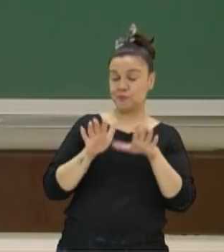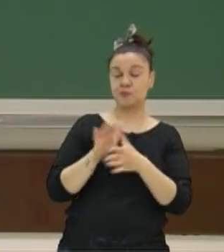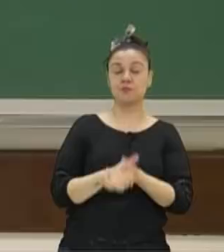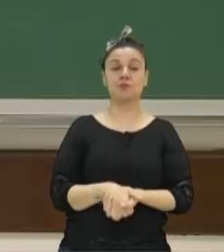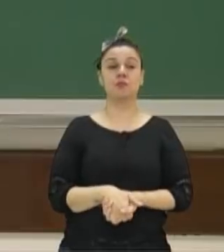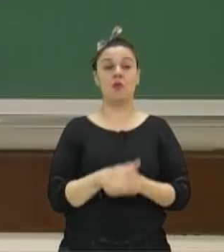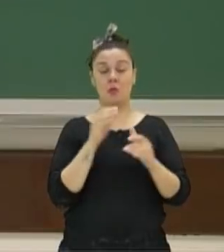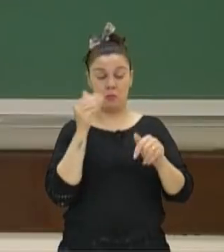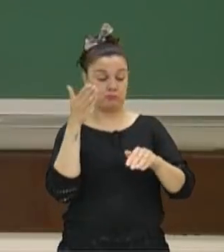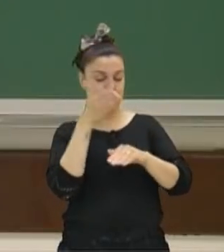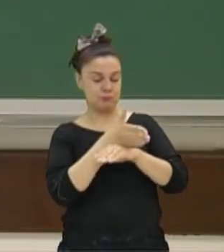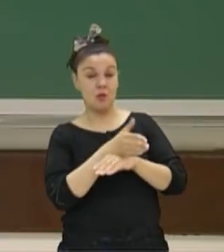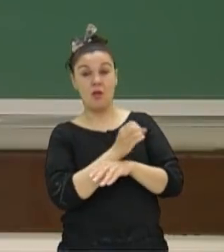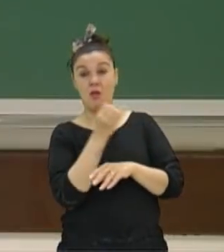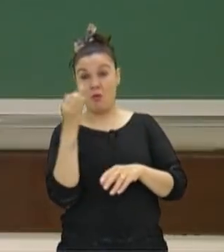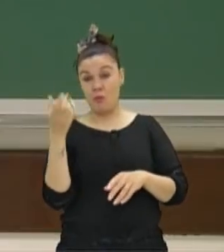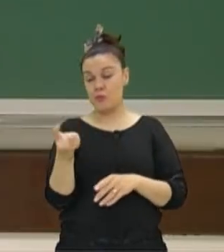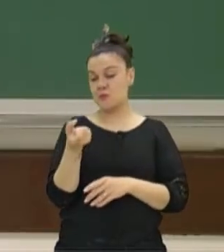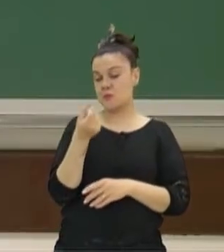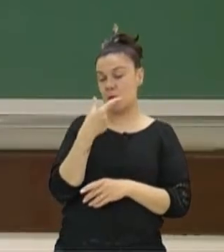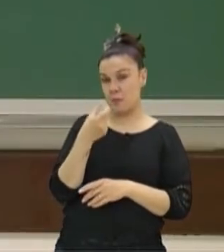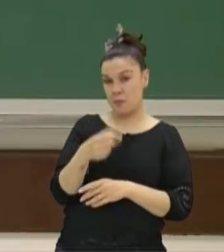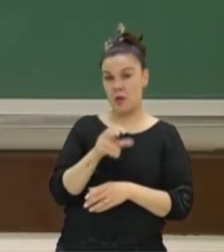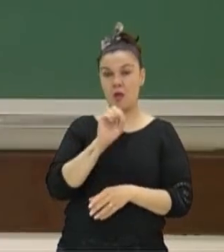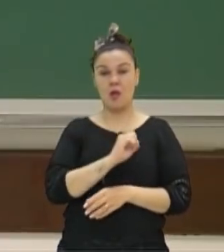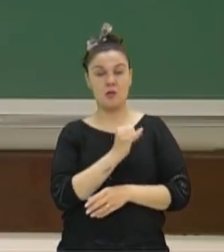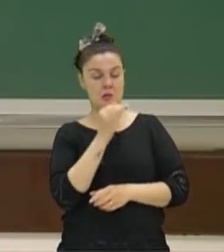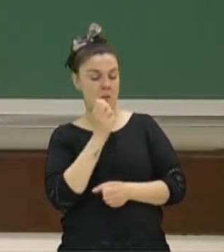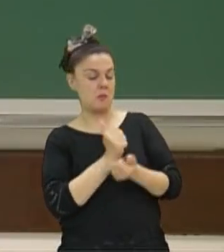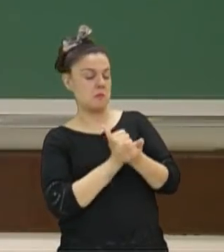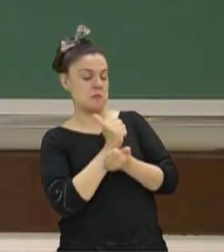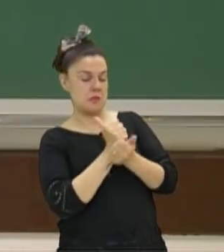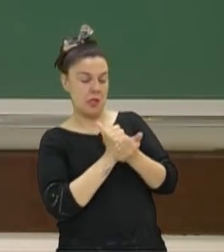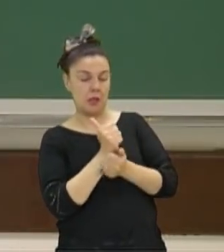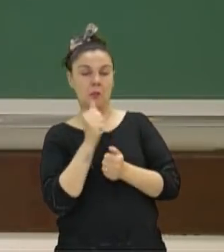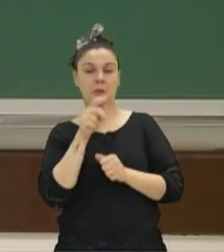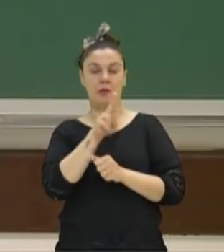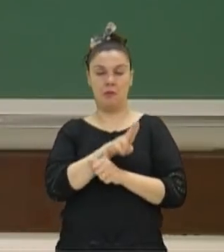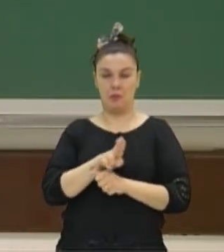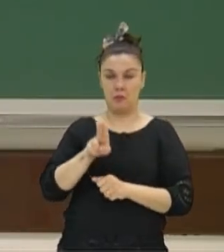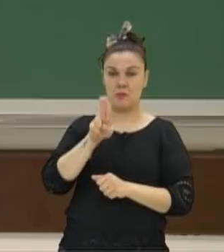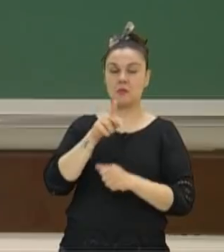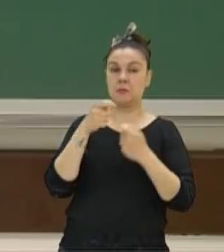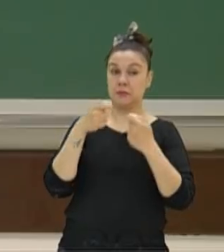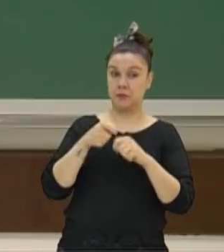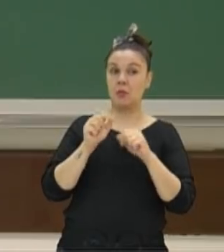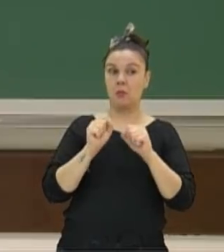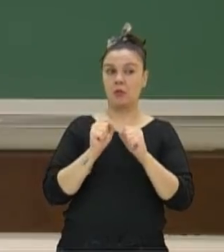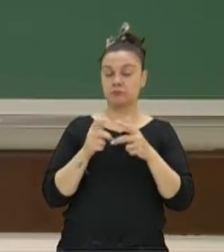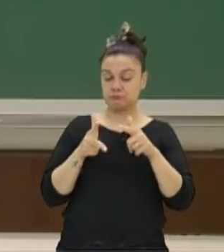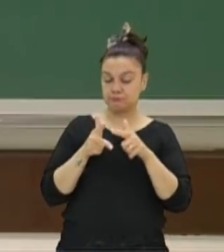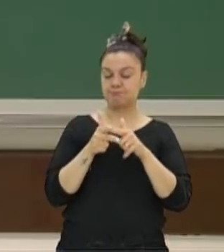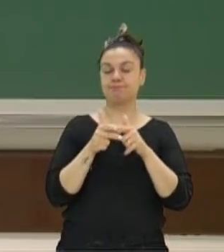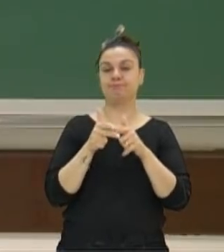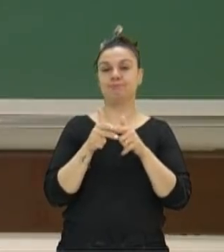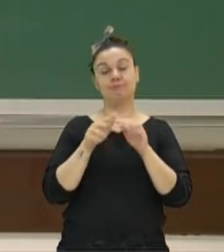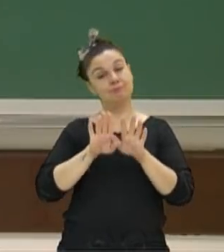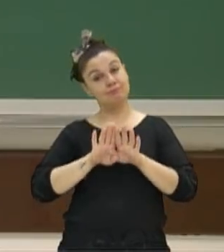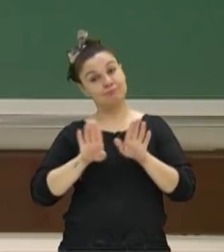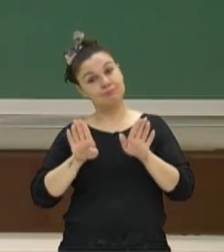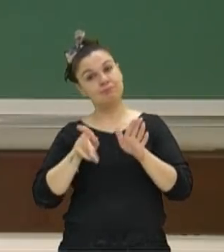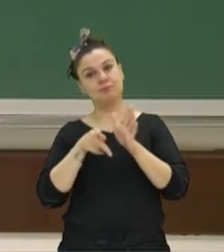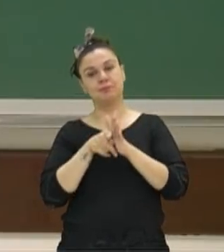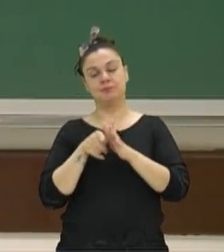podem interferir, alguns medicamentos, alguns tratamentos que esse homem precise, podem acabar daí sim interrompendo